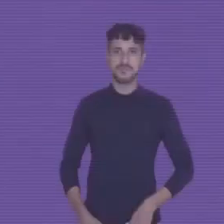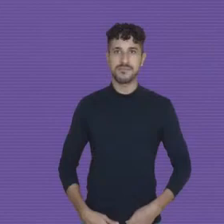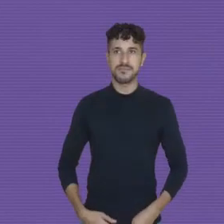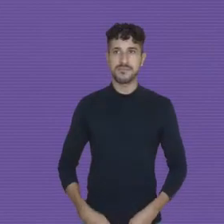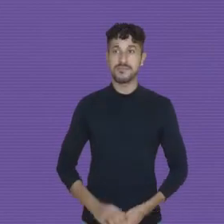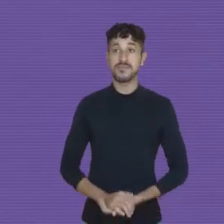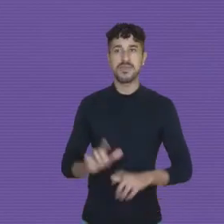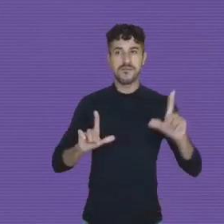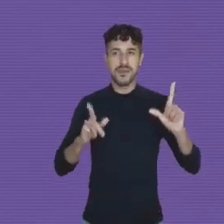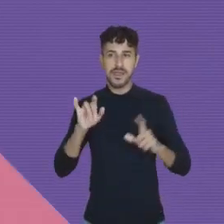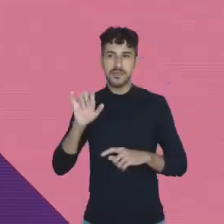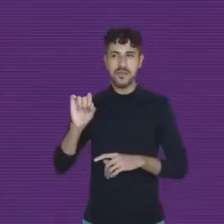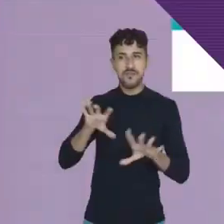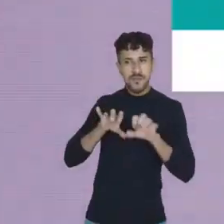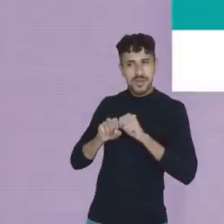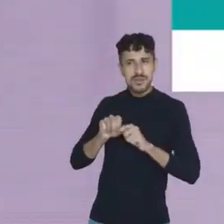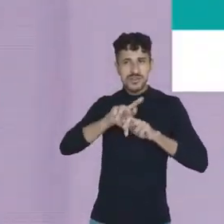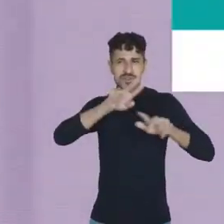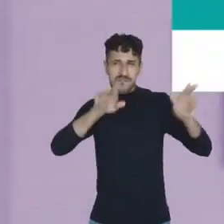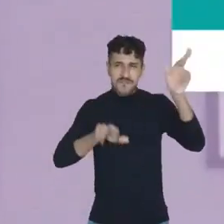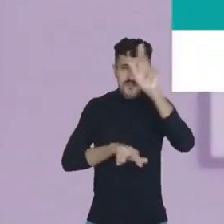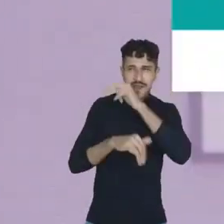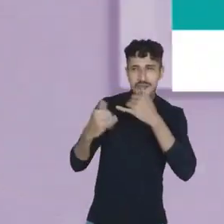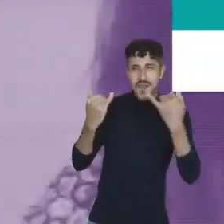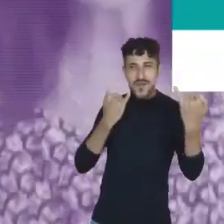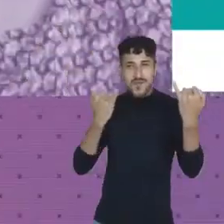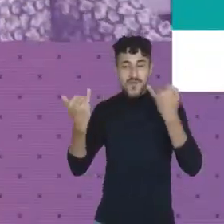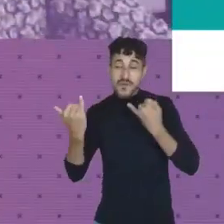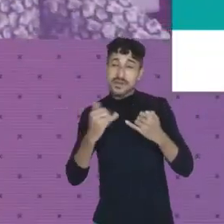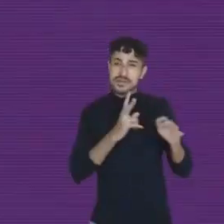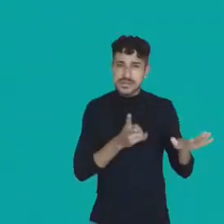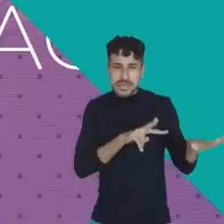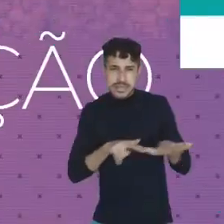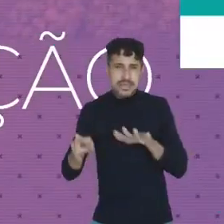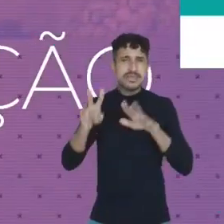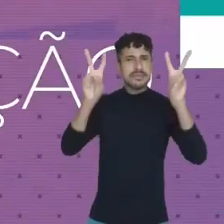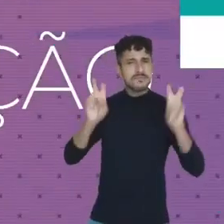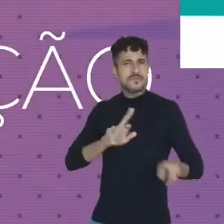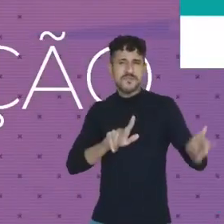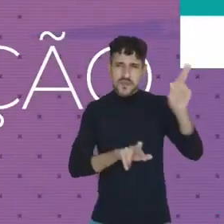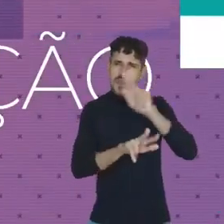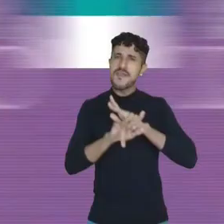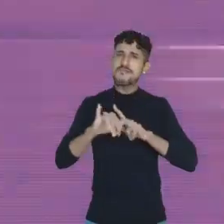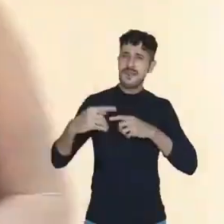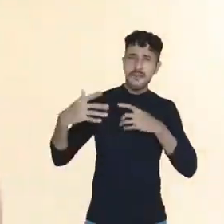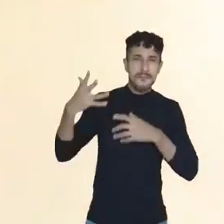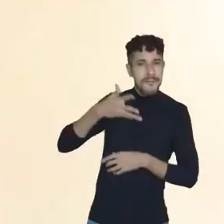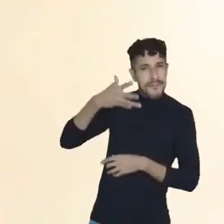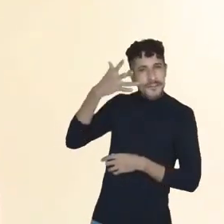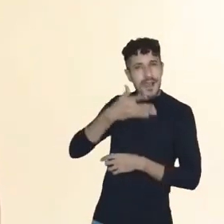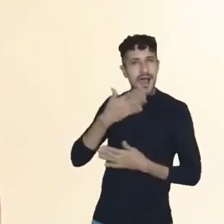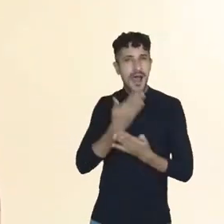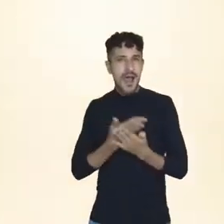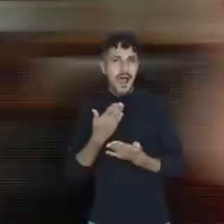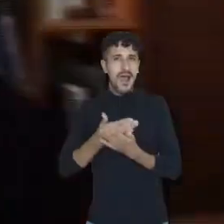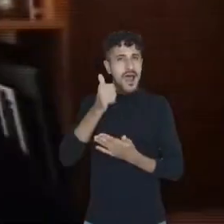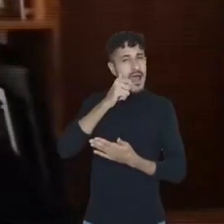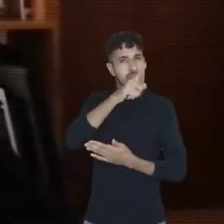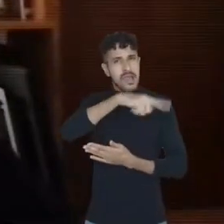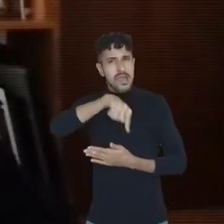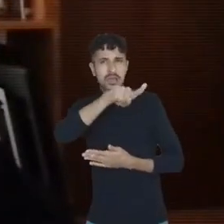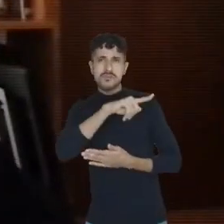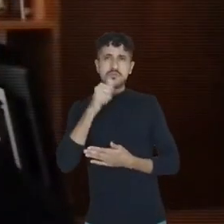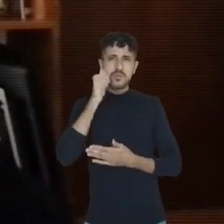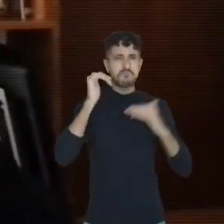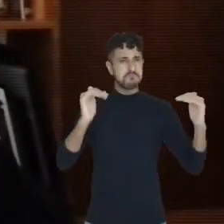O TV Elas por Elas Formação está cheio de novidades. A cada semana um tema diferente será trabalhado em aulas ministradas por especialistas e